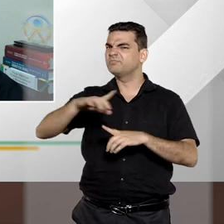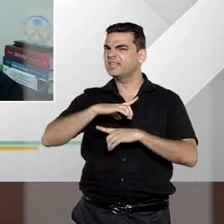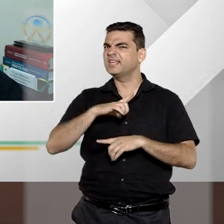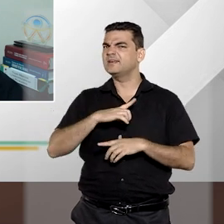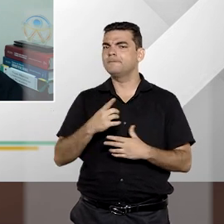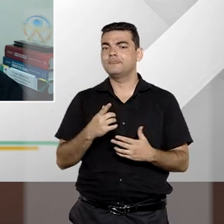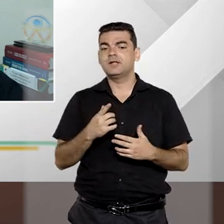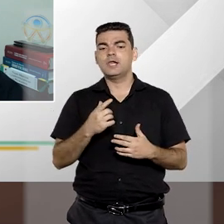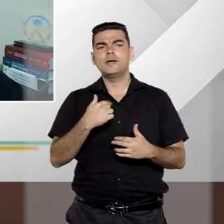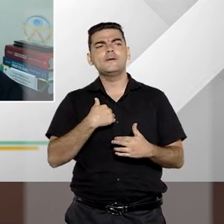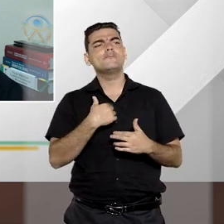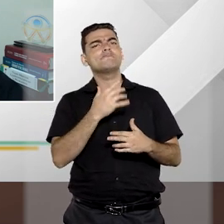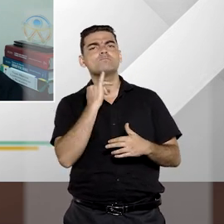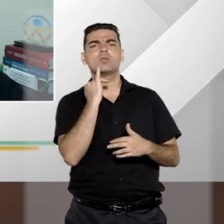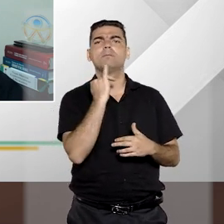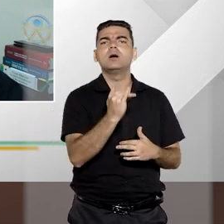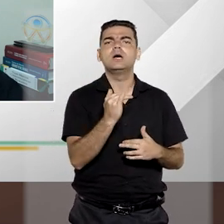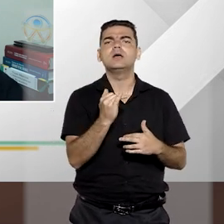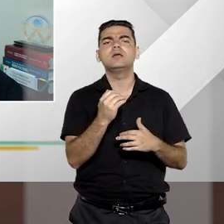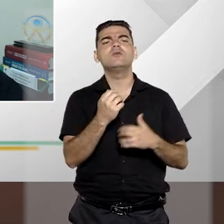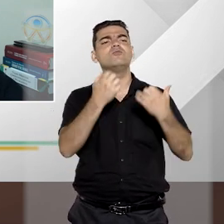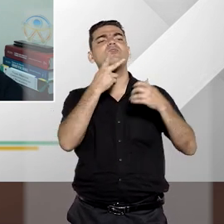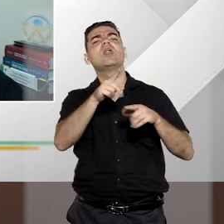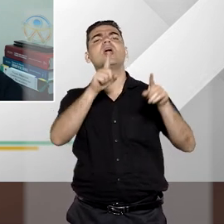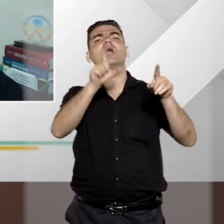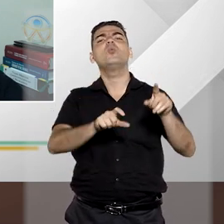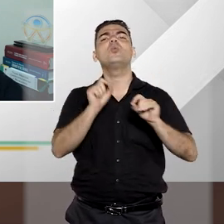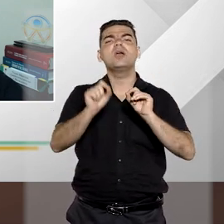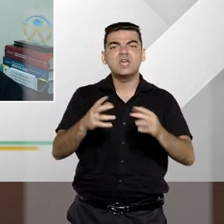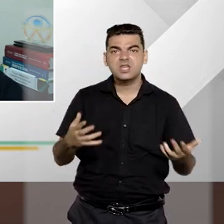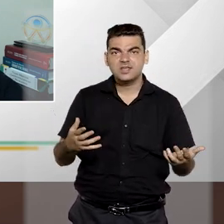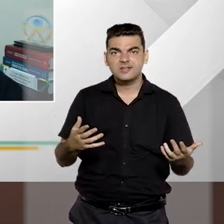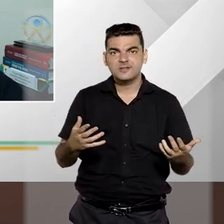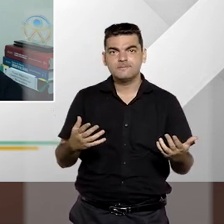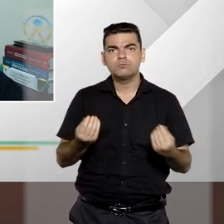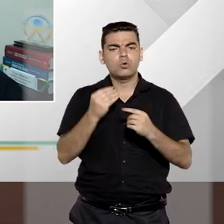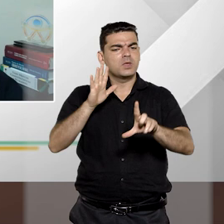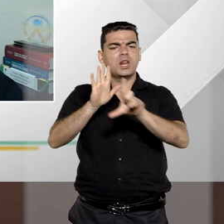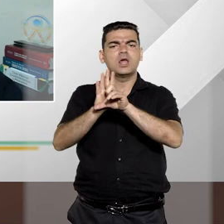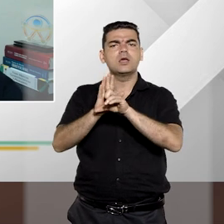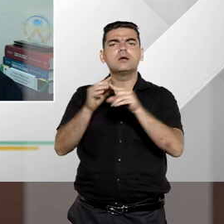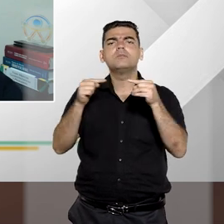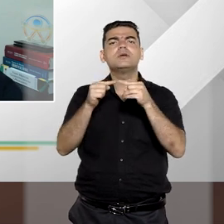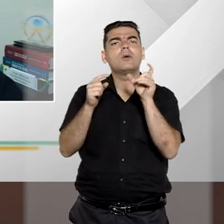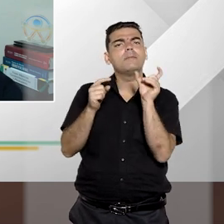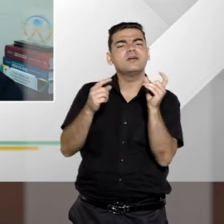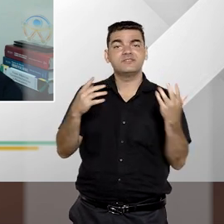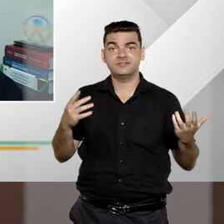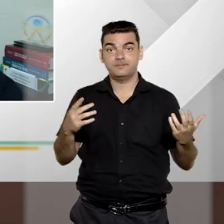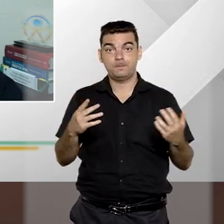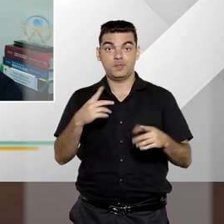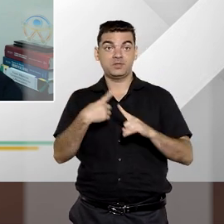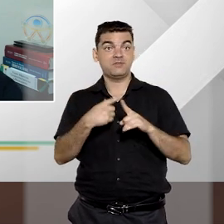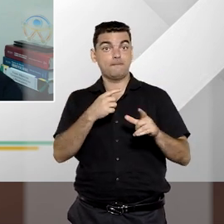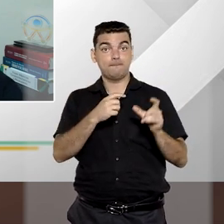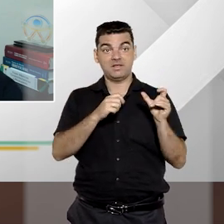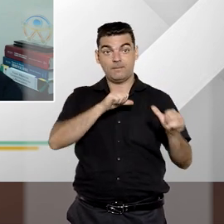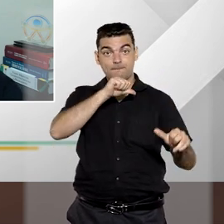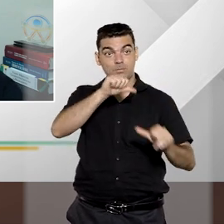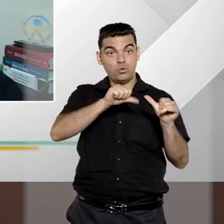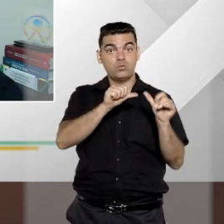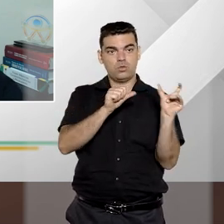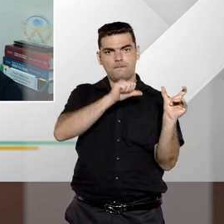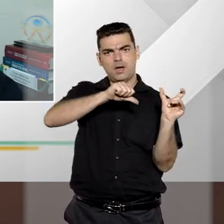à maneira como a gente se refere, né, o público alcançado por essa legislação. Ao longo do tempo, houve mudanças